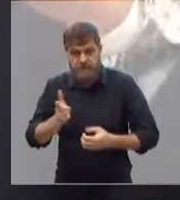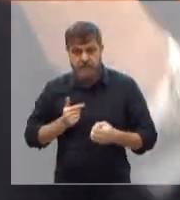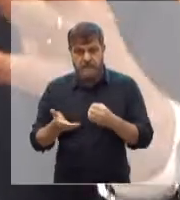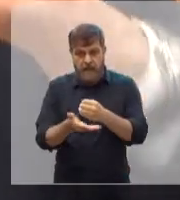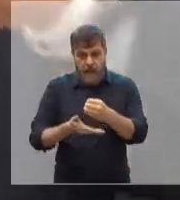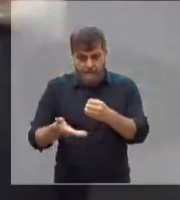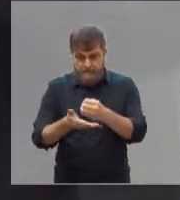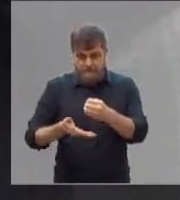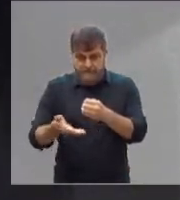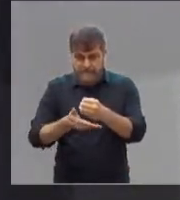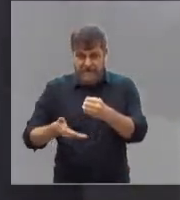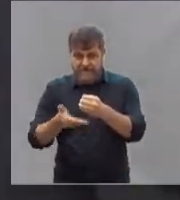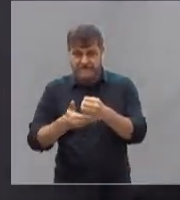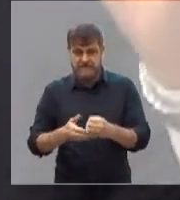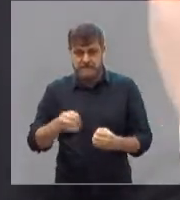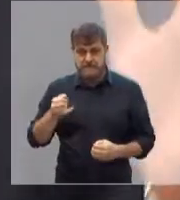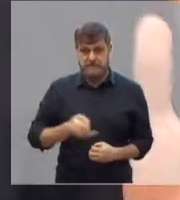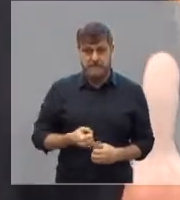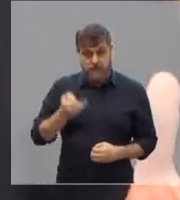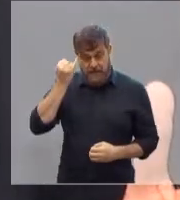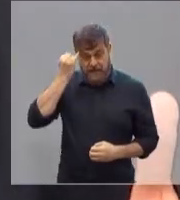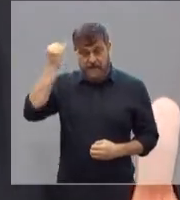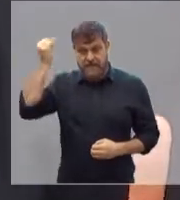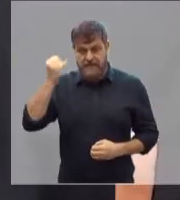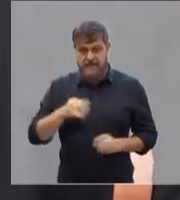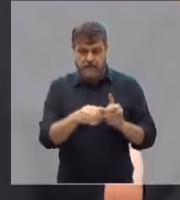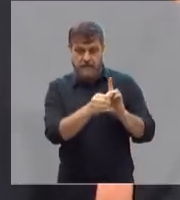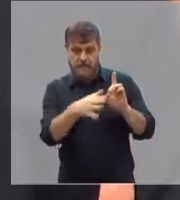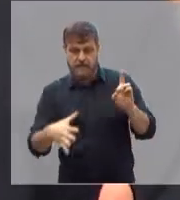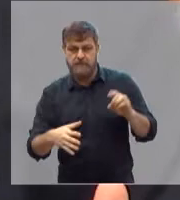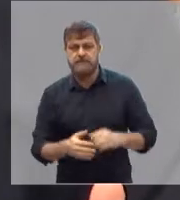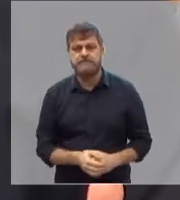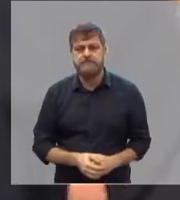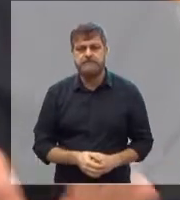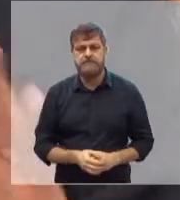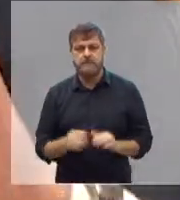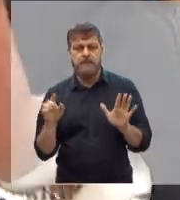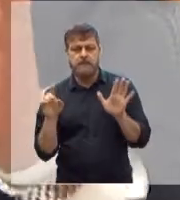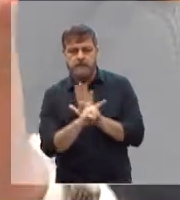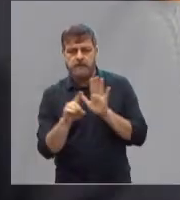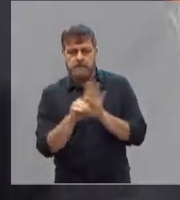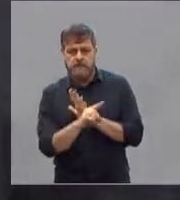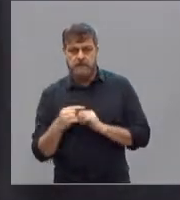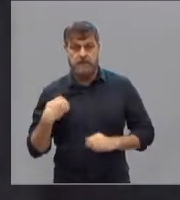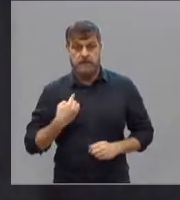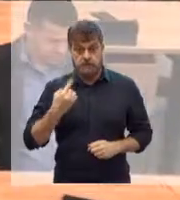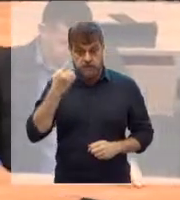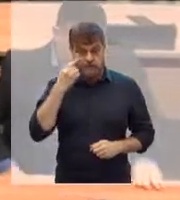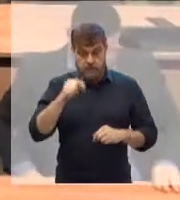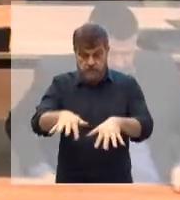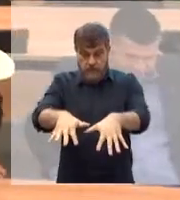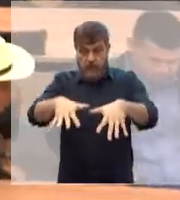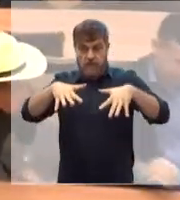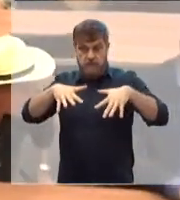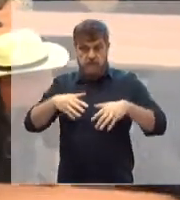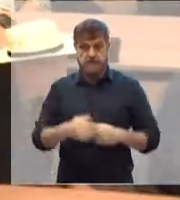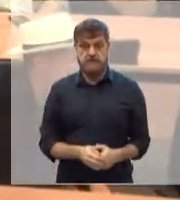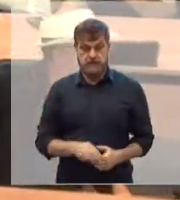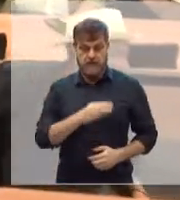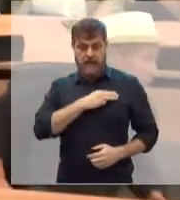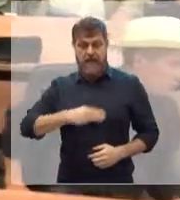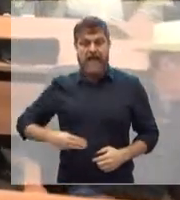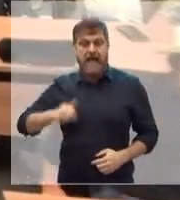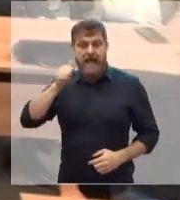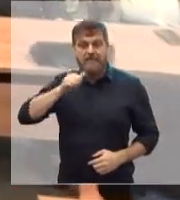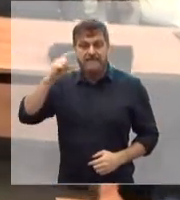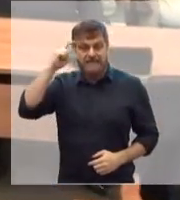são princípios basilares do pensamento democrático. E essa participação, essa democracia, a gente viu na audiência que veio a